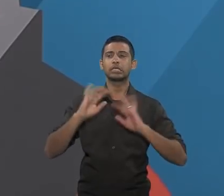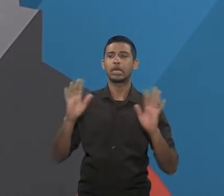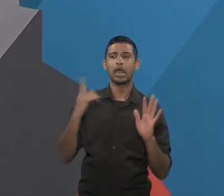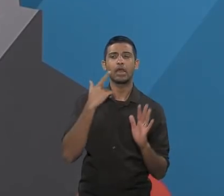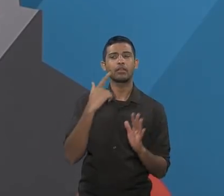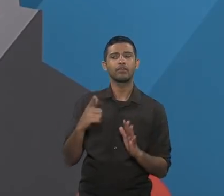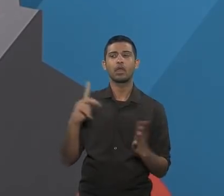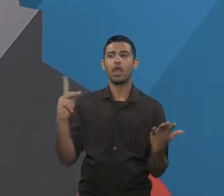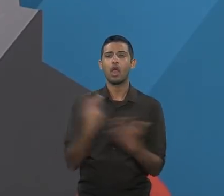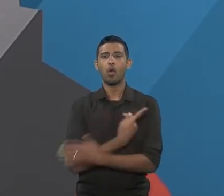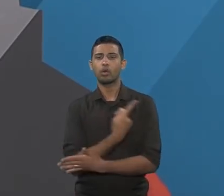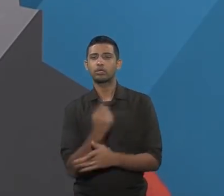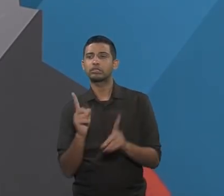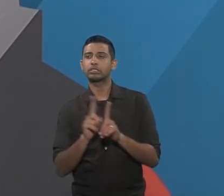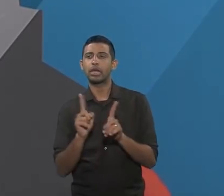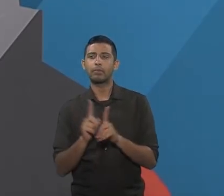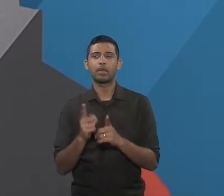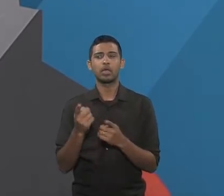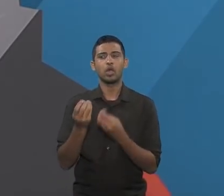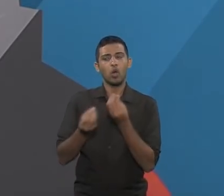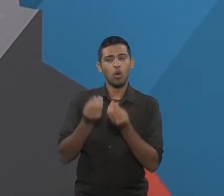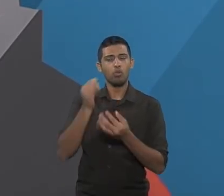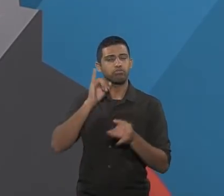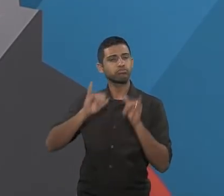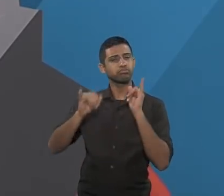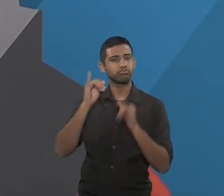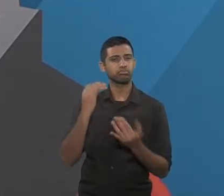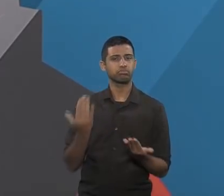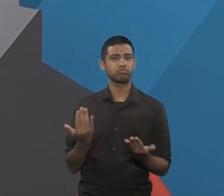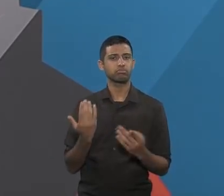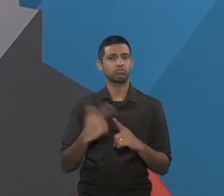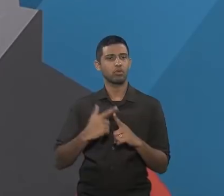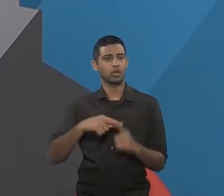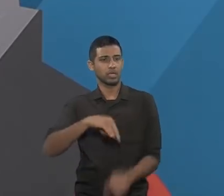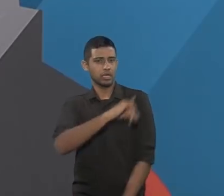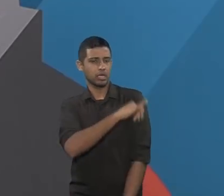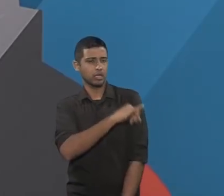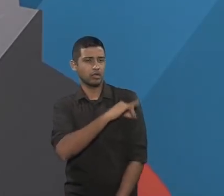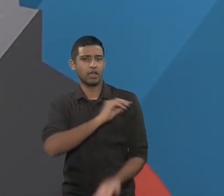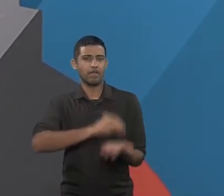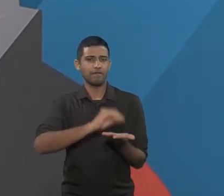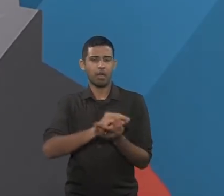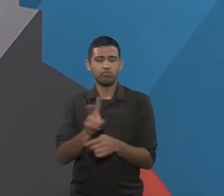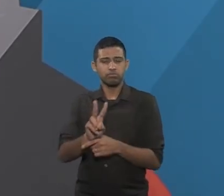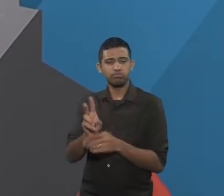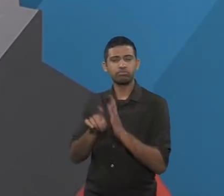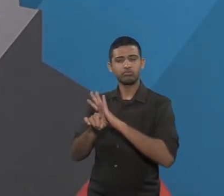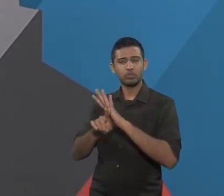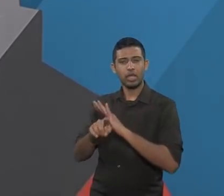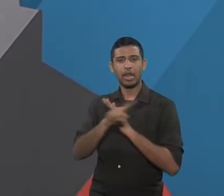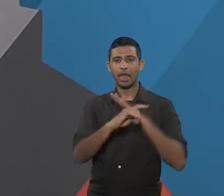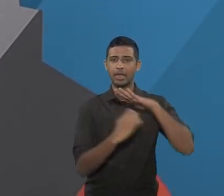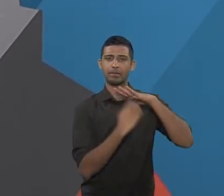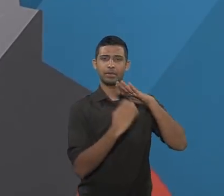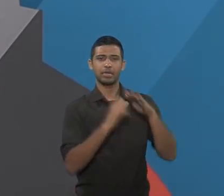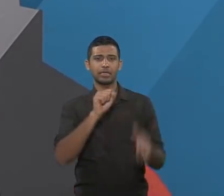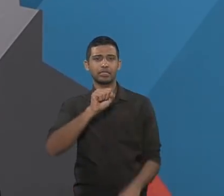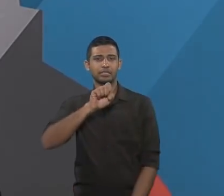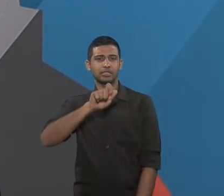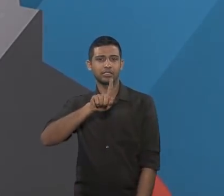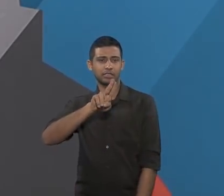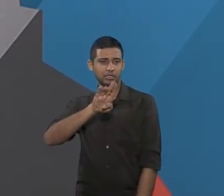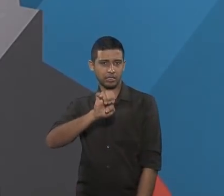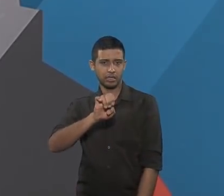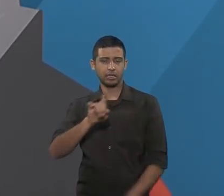incidentes e os acidentes que tiveram no Rio de Janeiro por conta da falta de vistoria da SEG,